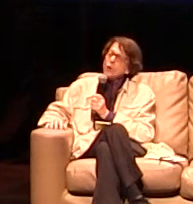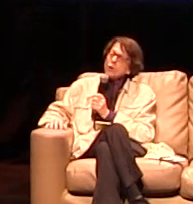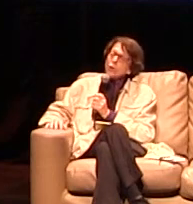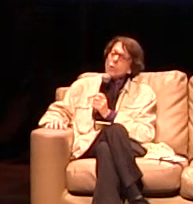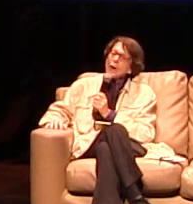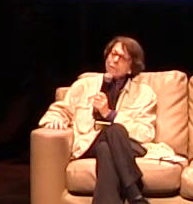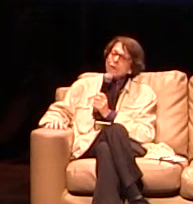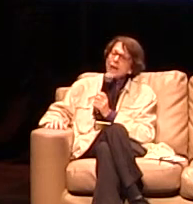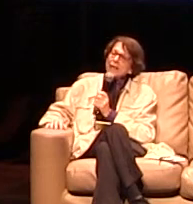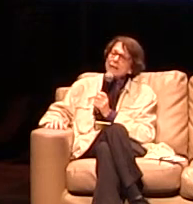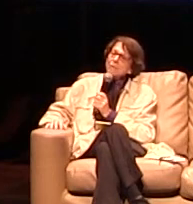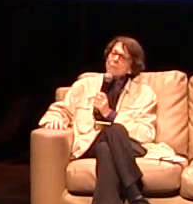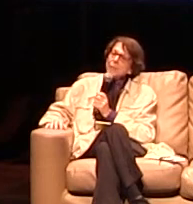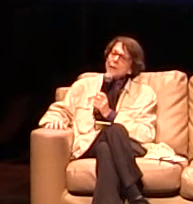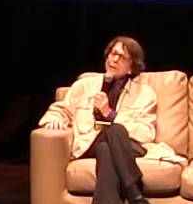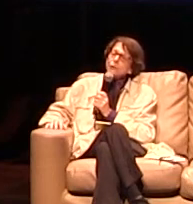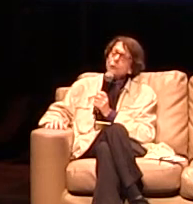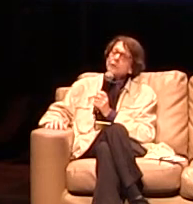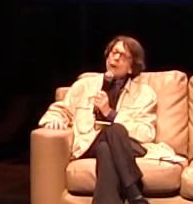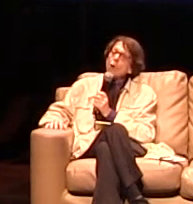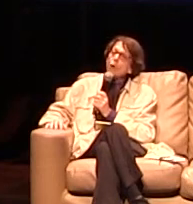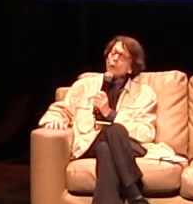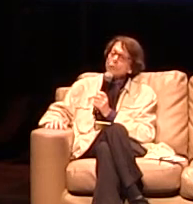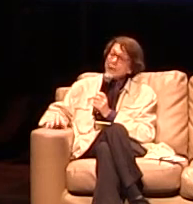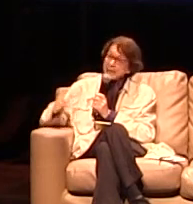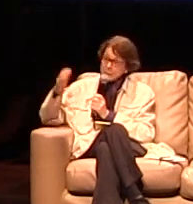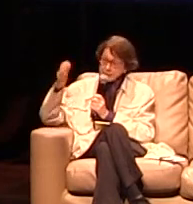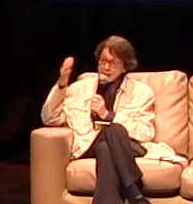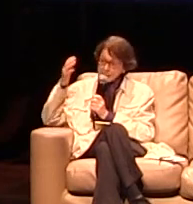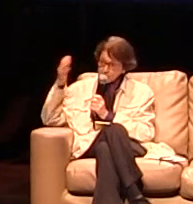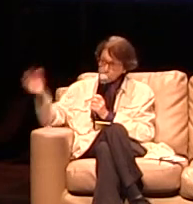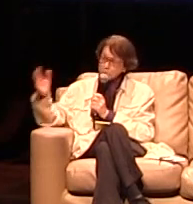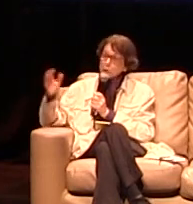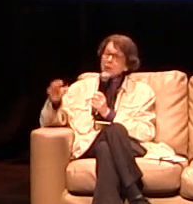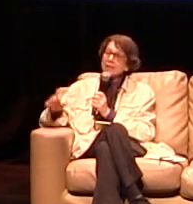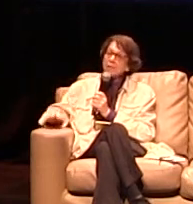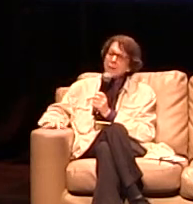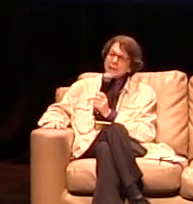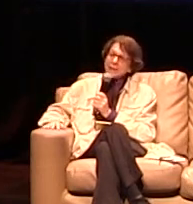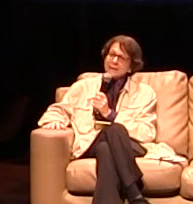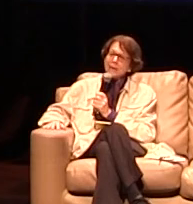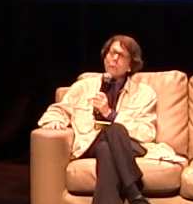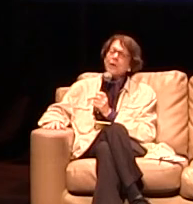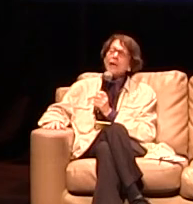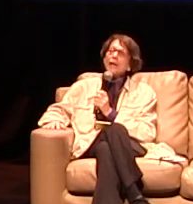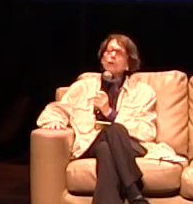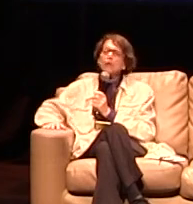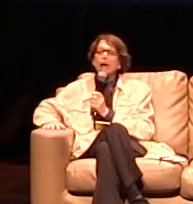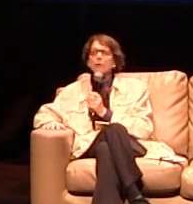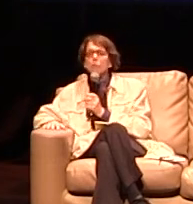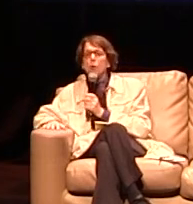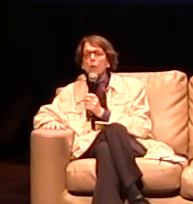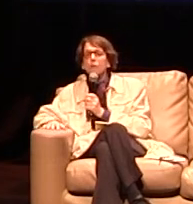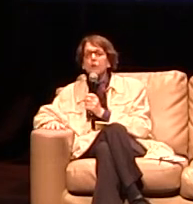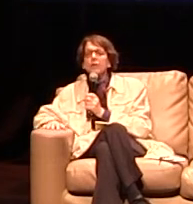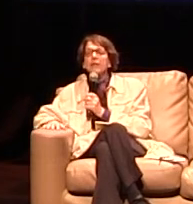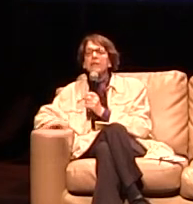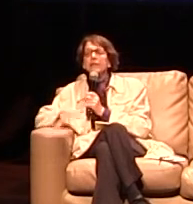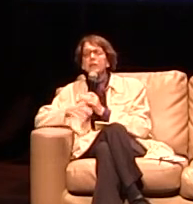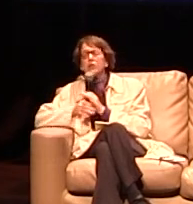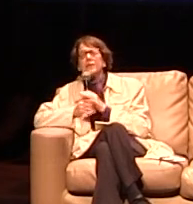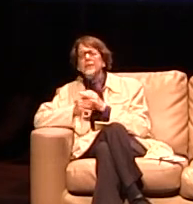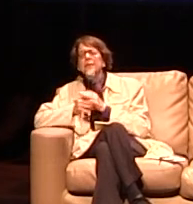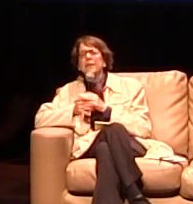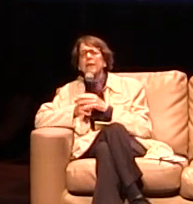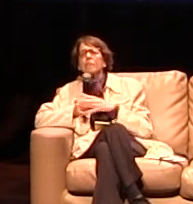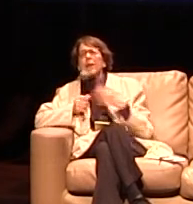encerrou com a fala do teólogo da teologia da libertação, Leonardo Boff,